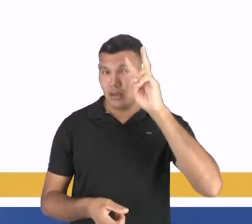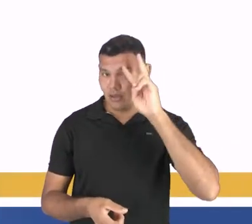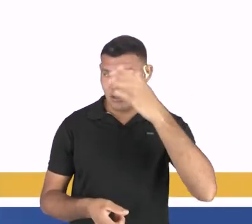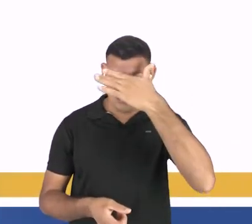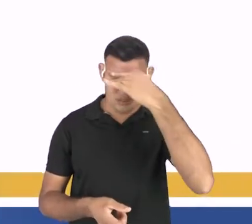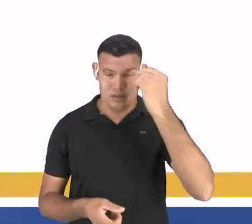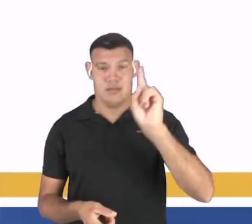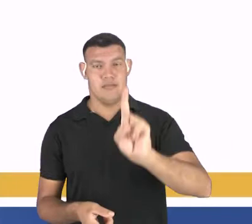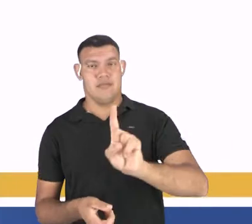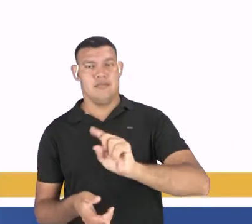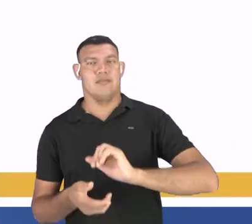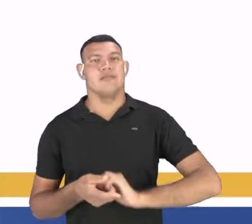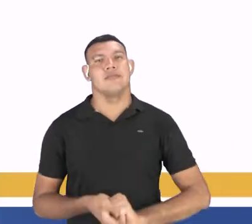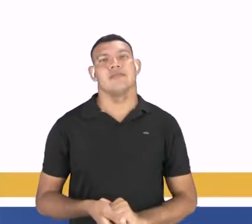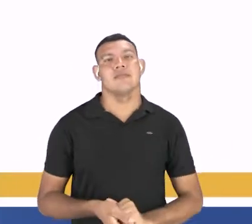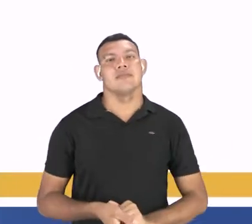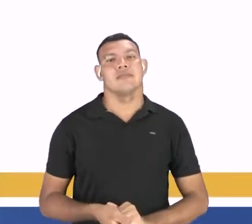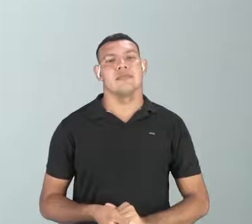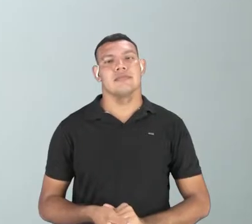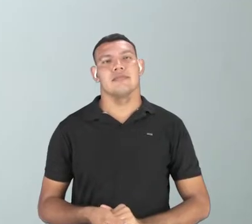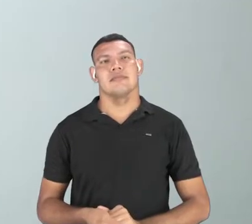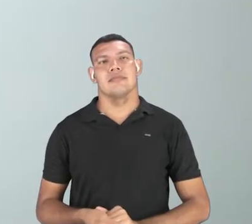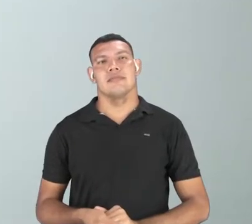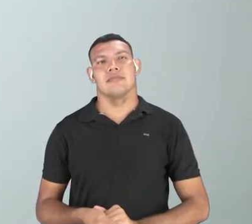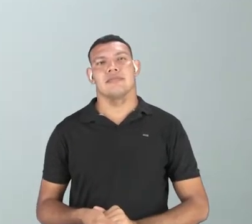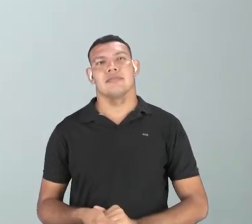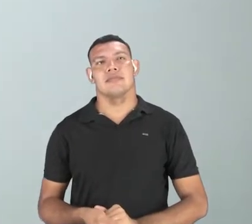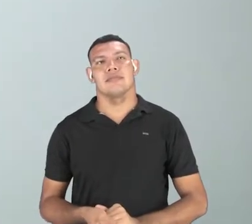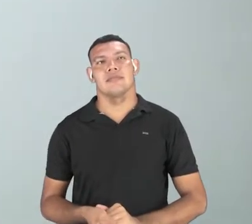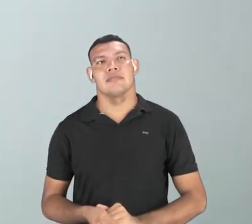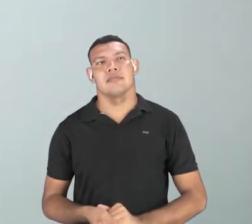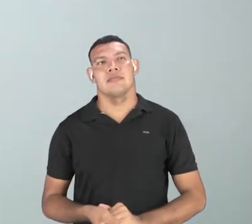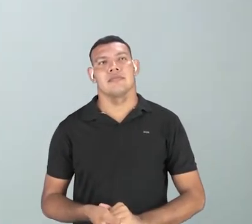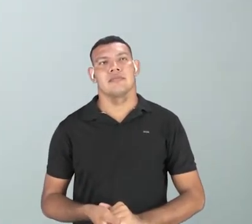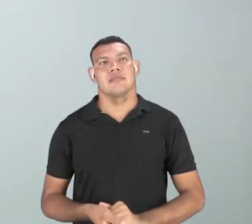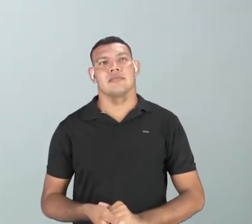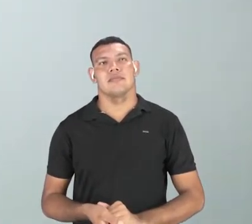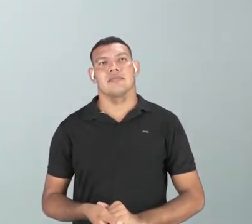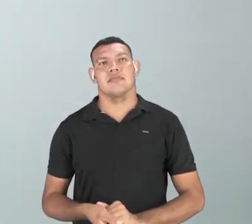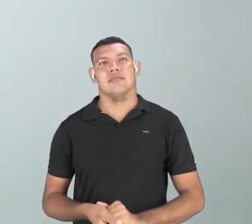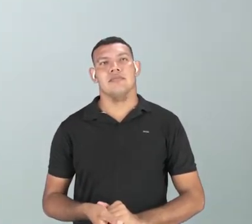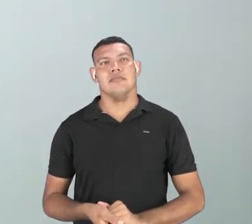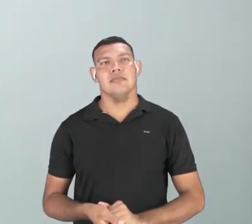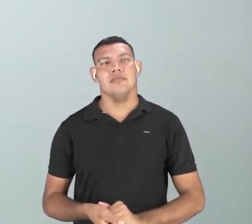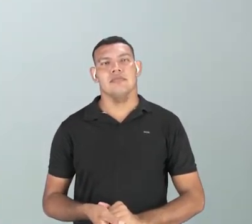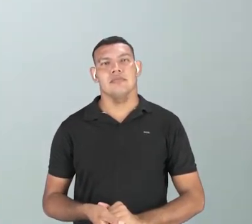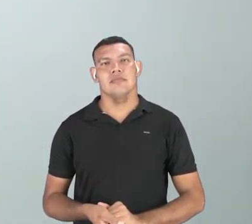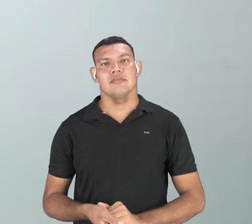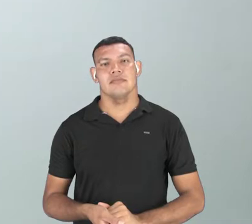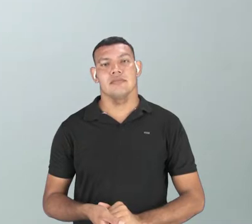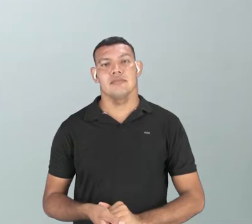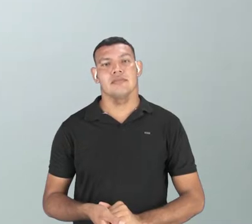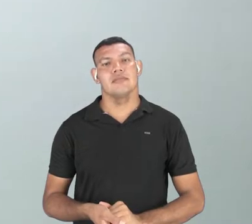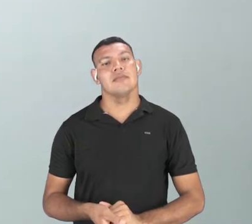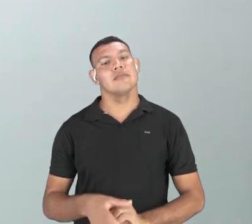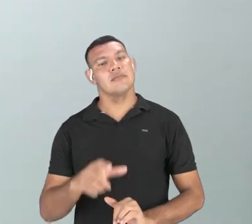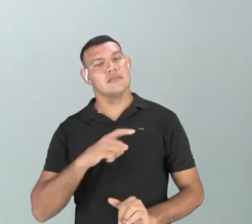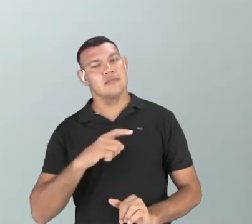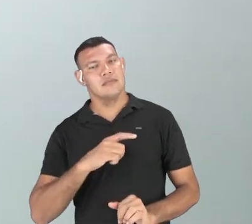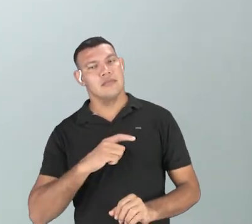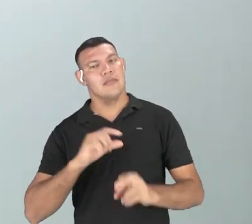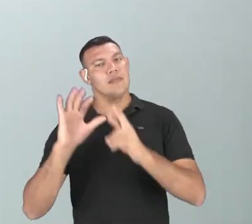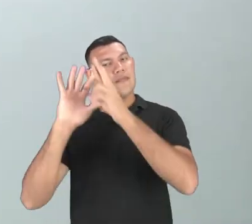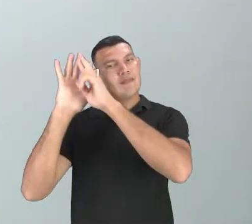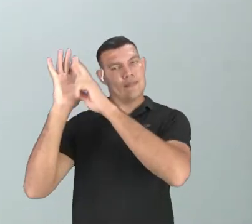disso. Certeza que vocês não vão esquecer depois desse monte de si. Vamos lá? Olha só. Existem algumas regrinhas básicas,